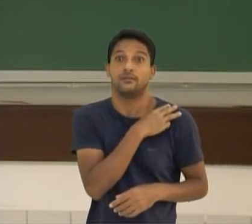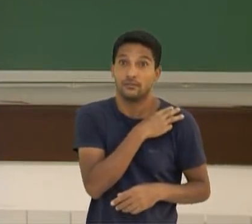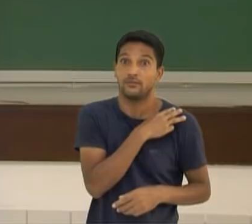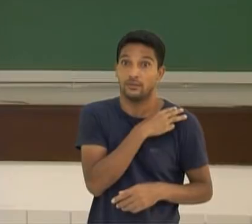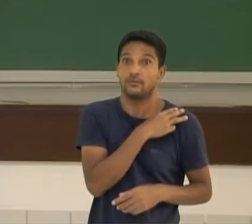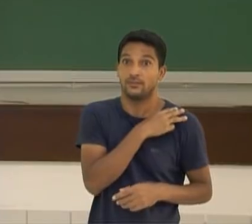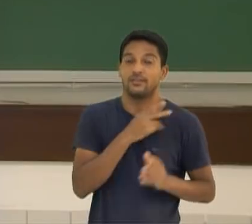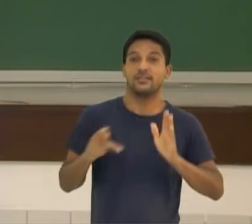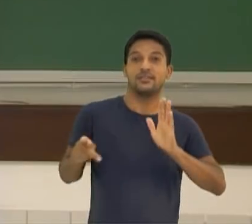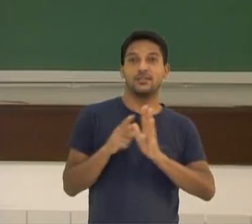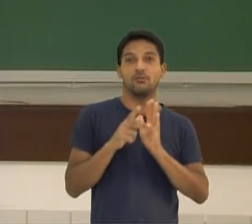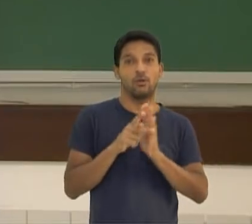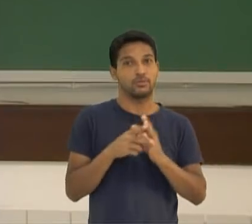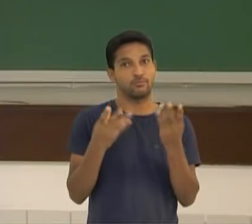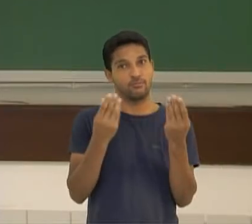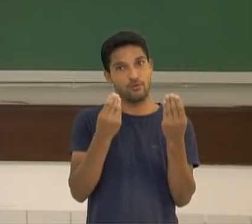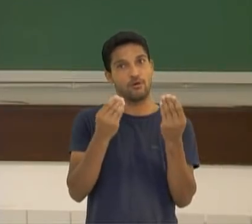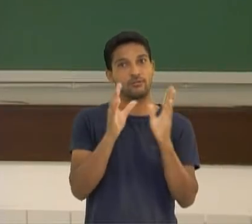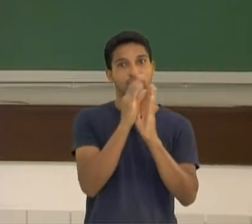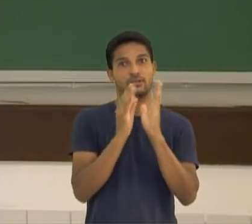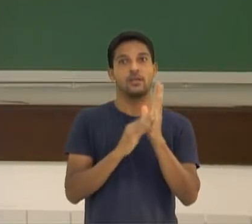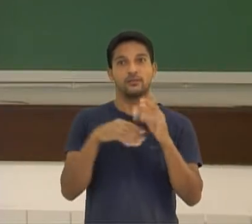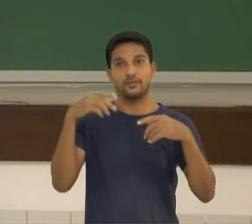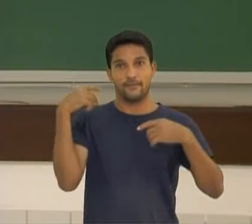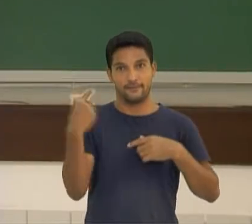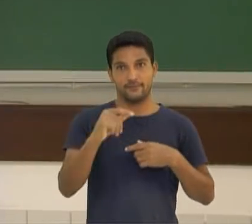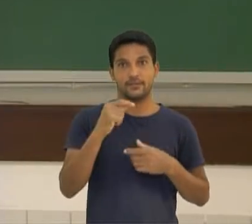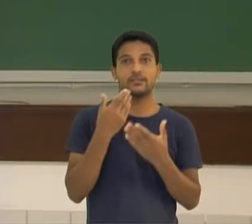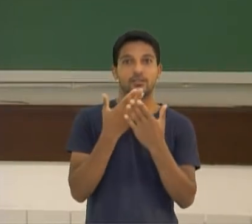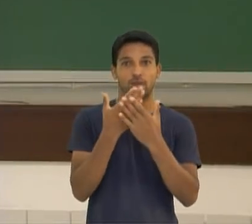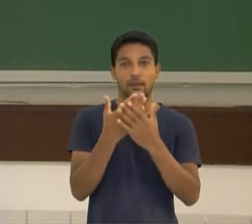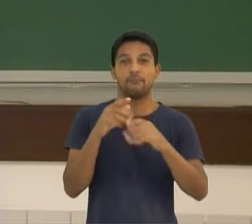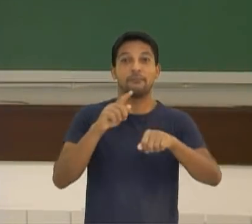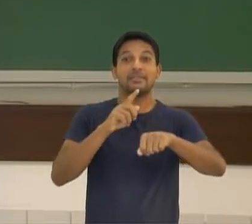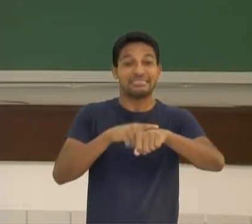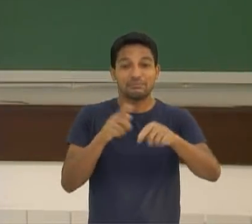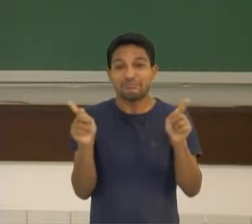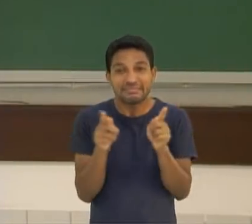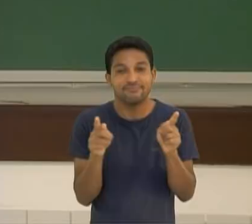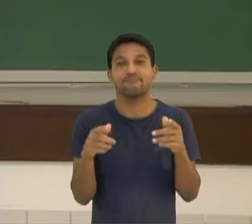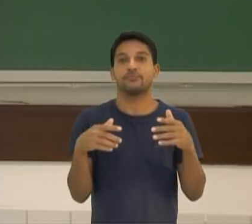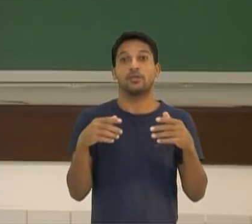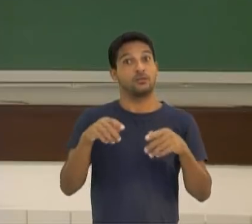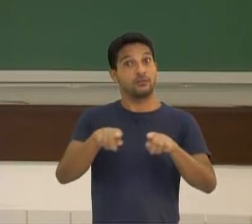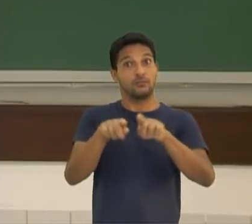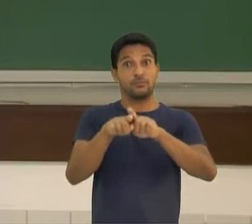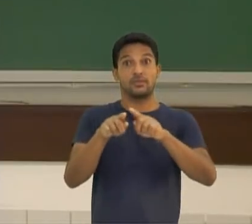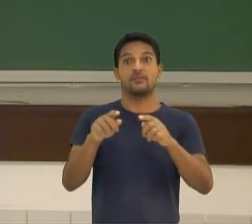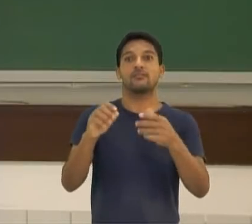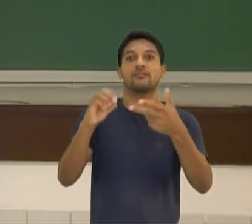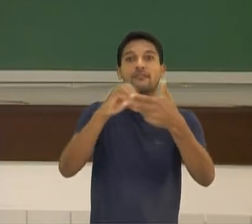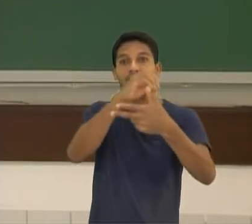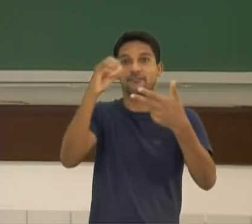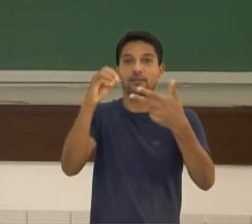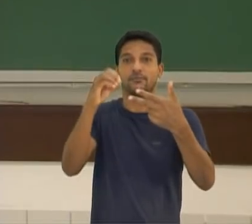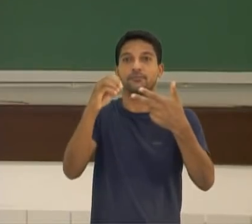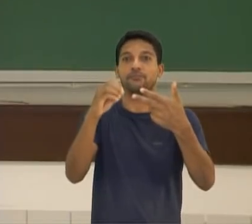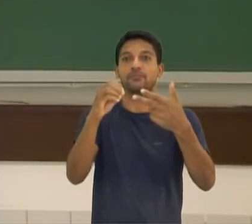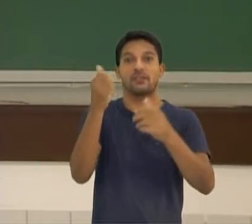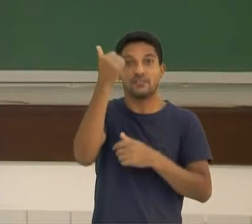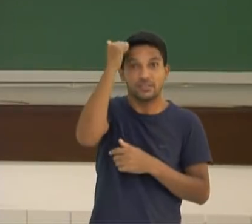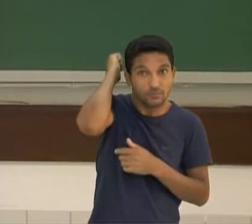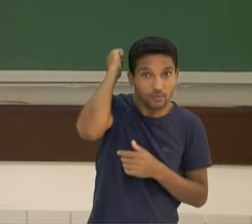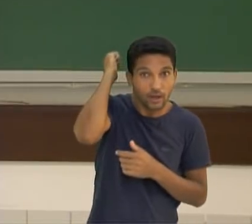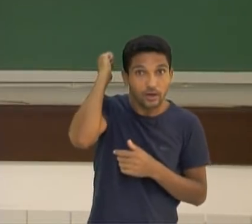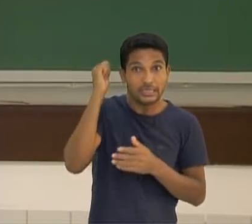Terceira série, muita coisa para ver em tão pouco tempo. E, ó, vestibular logo, logo tá chegando e vamos junto